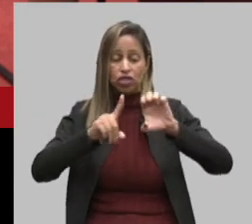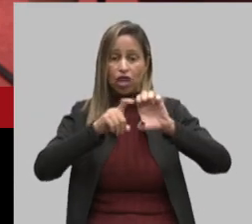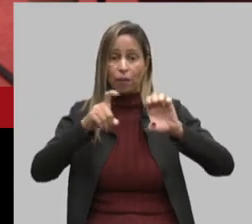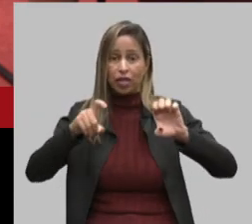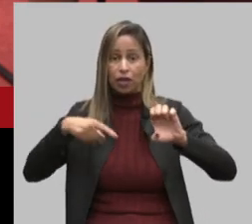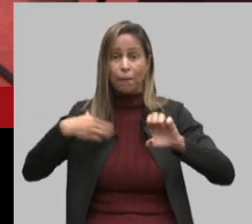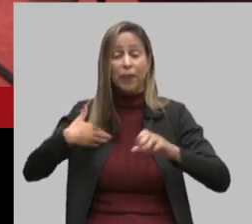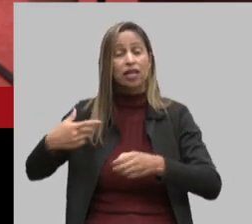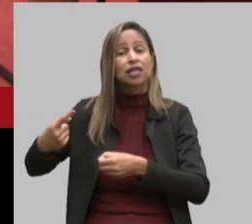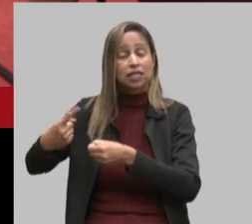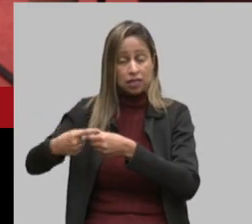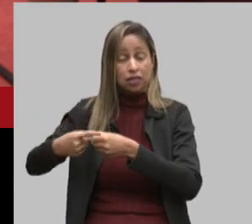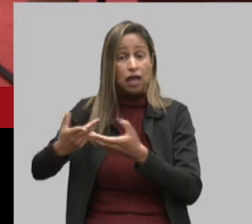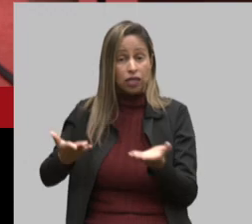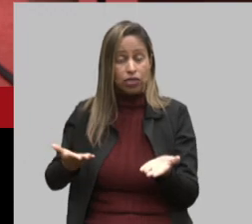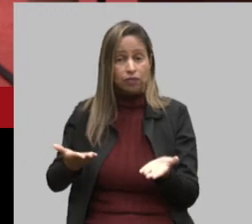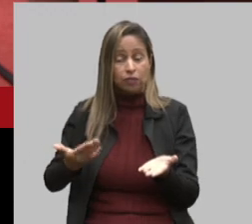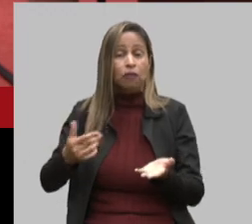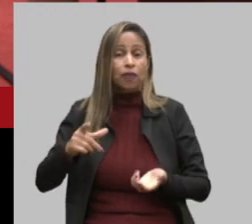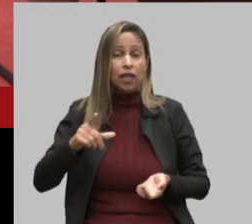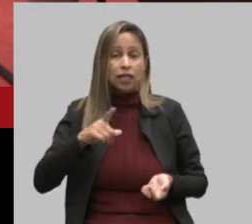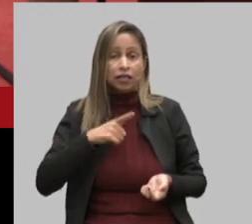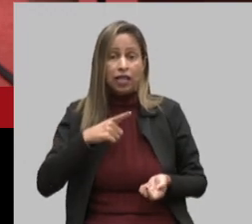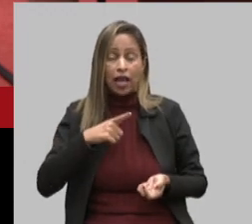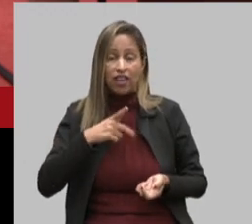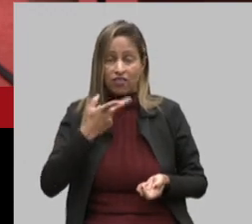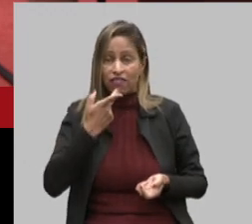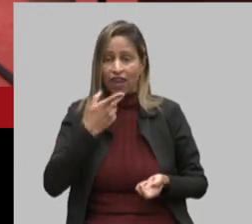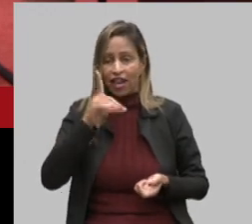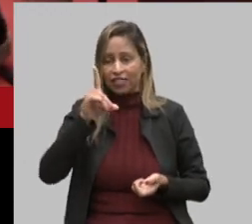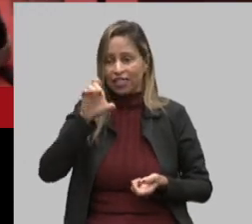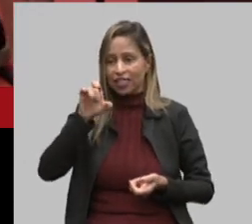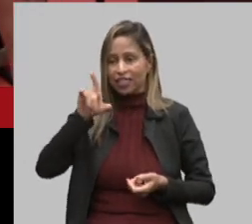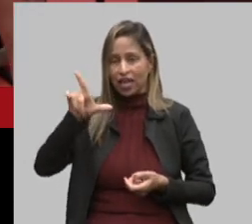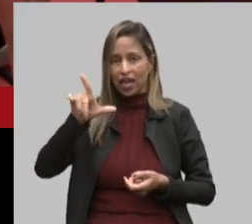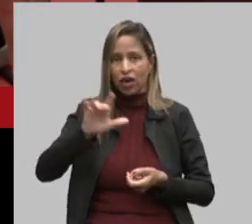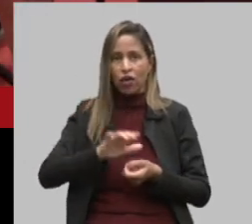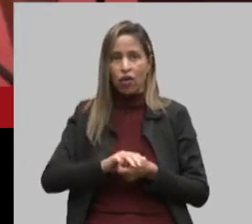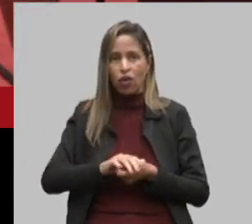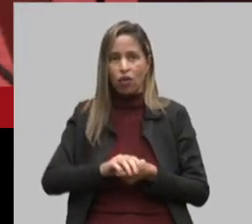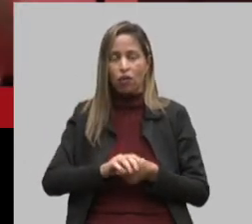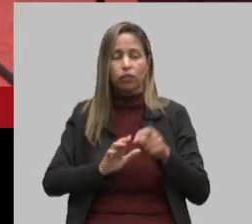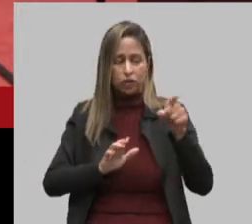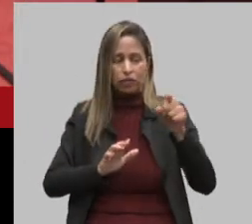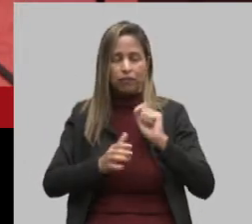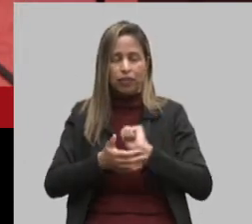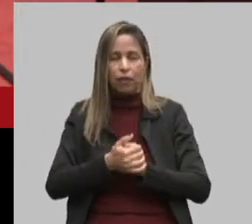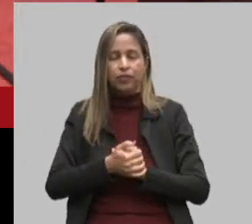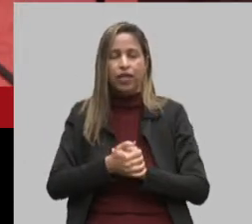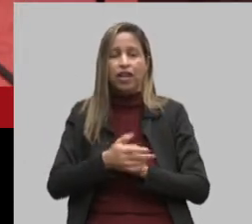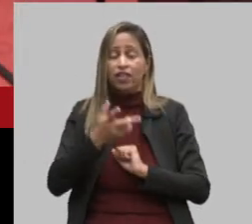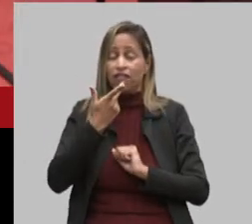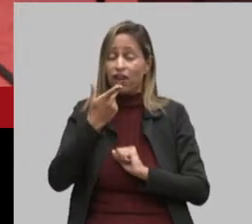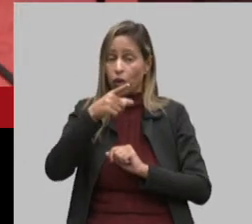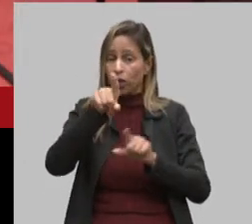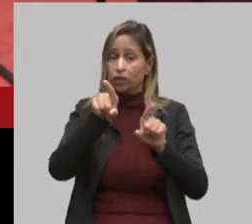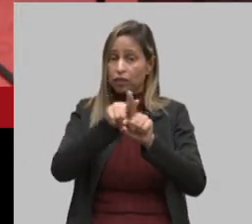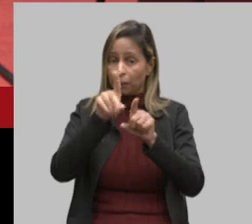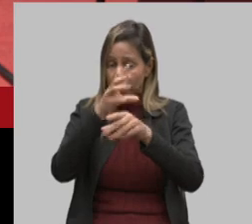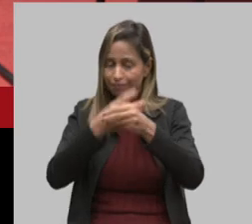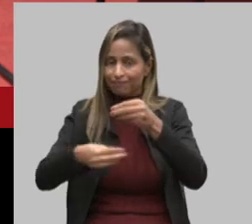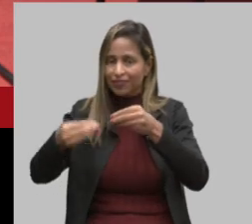cidade sendo colocado as palavras do Daniel do espinhaço que colocou também que a